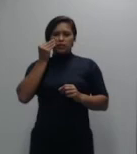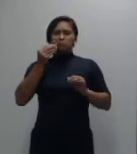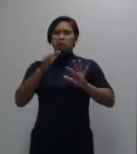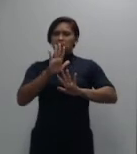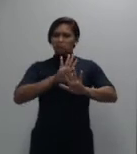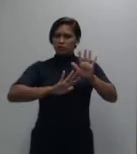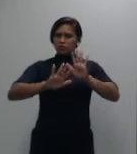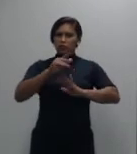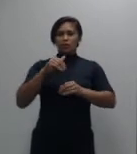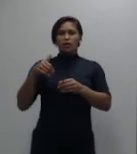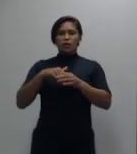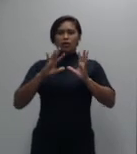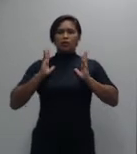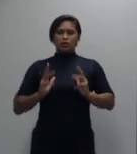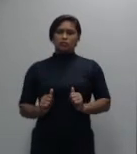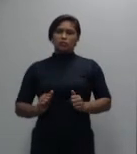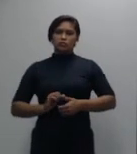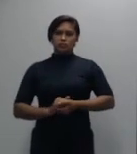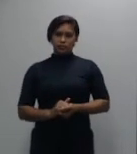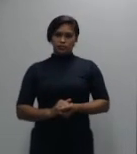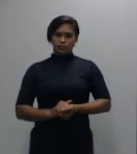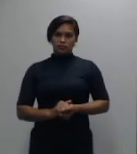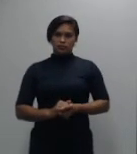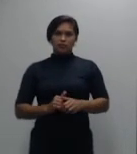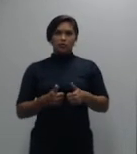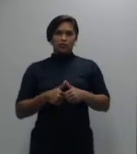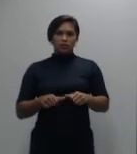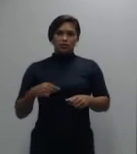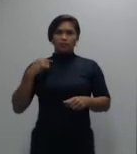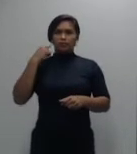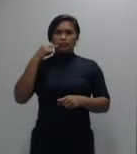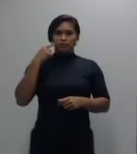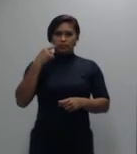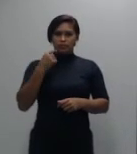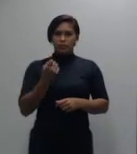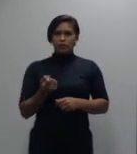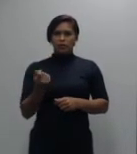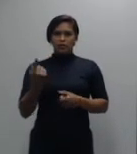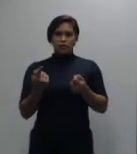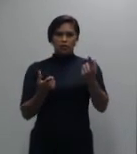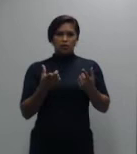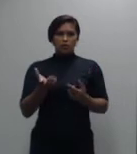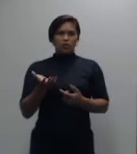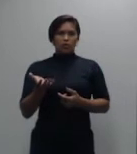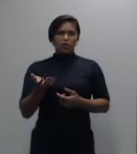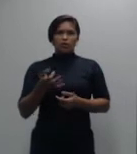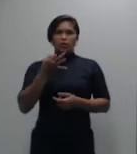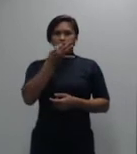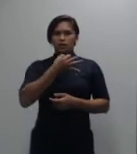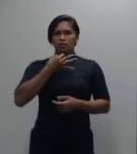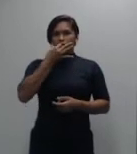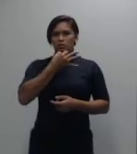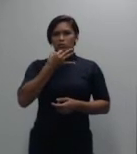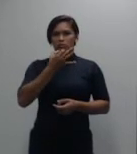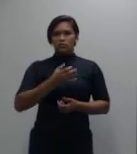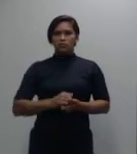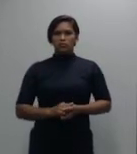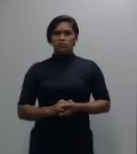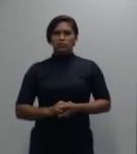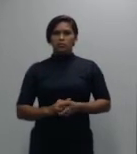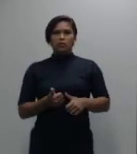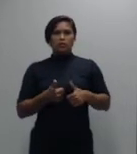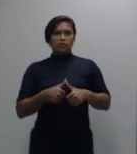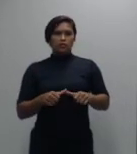nos termos da resolução então Zé Menezes advogados algum dinheiro para ter fazer extensão Rural bom então